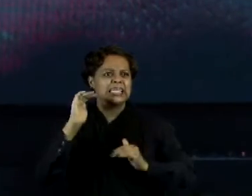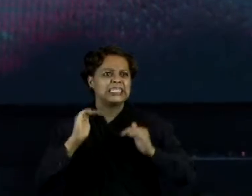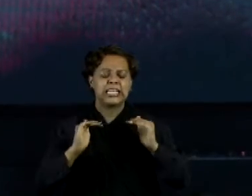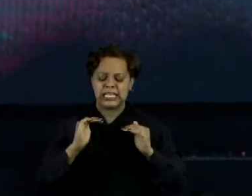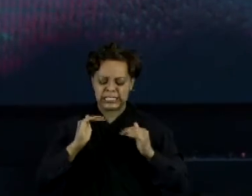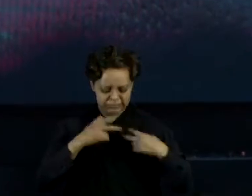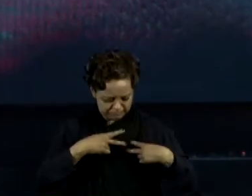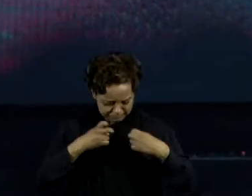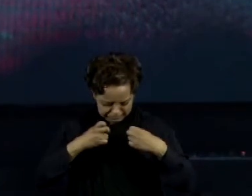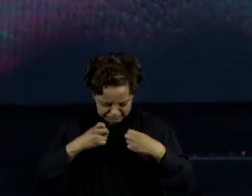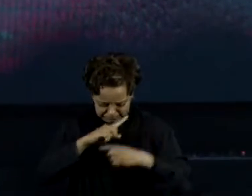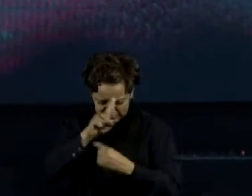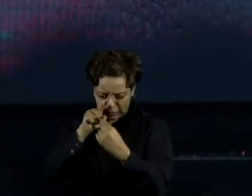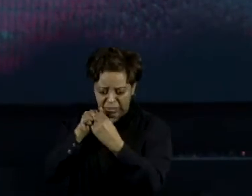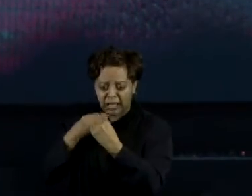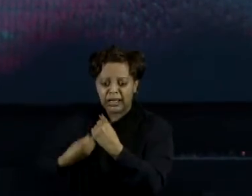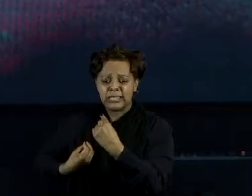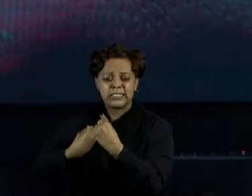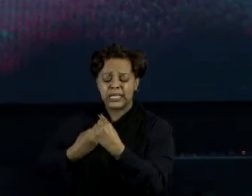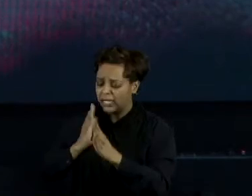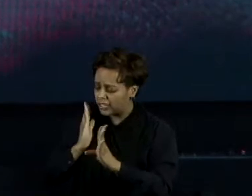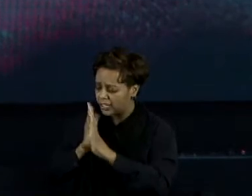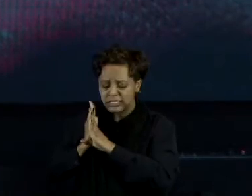descobrem os seus propósitos